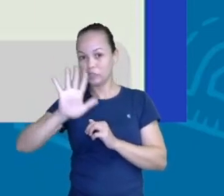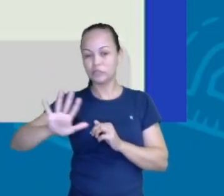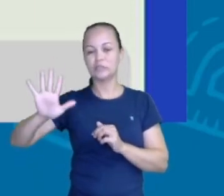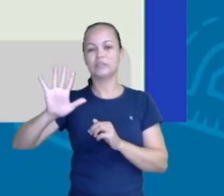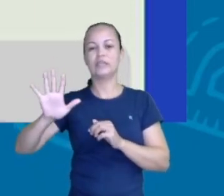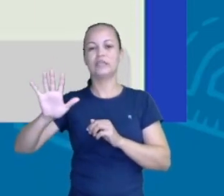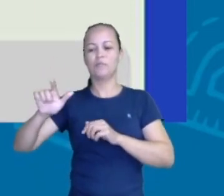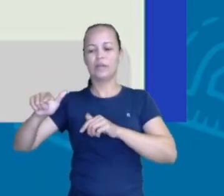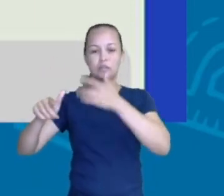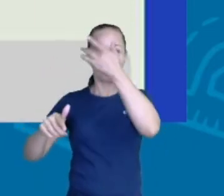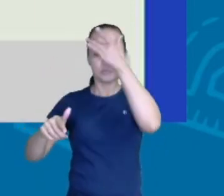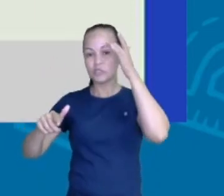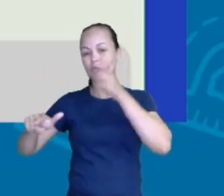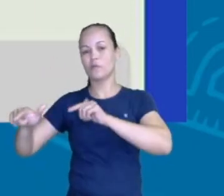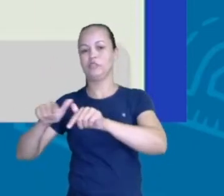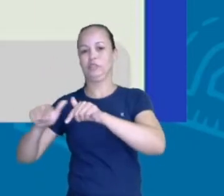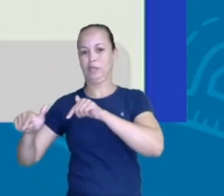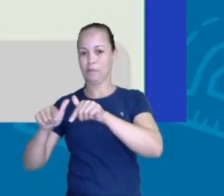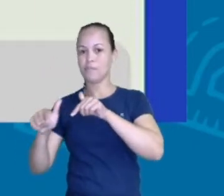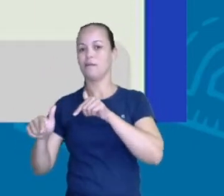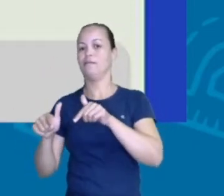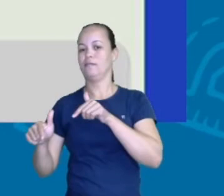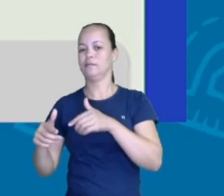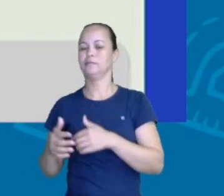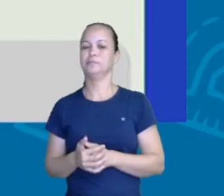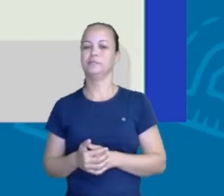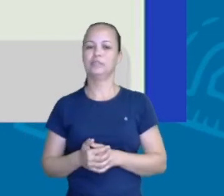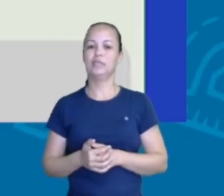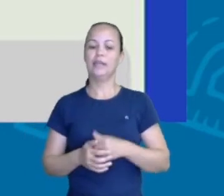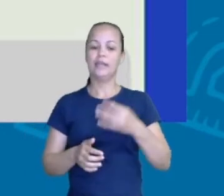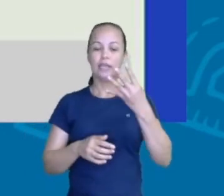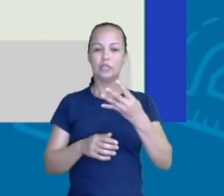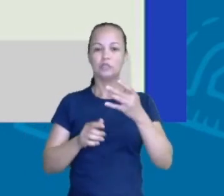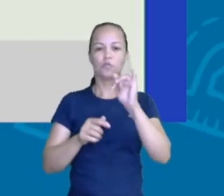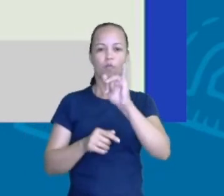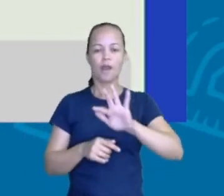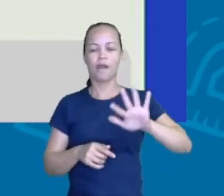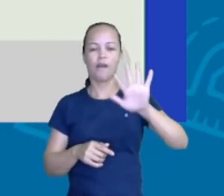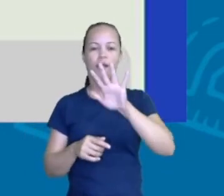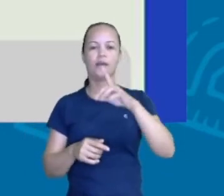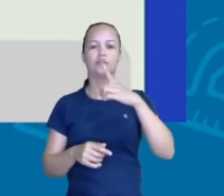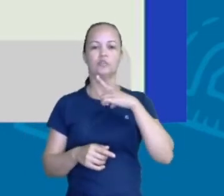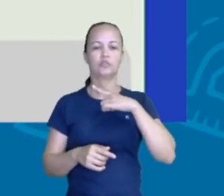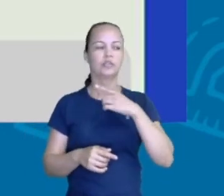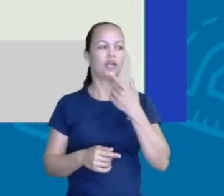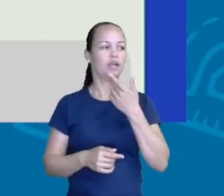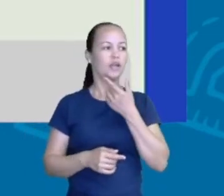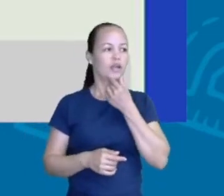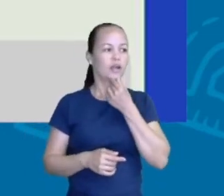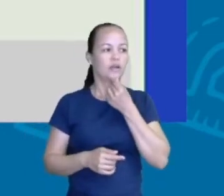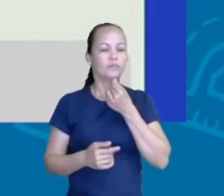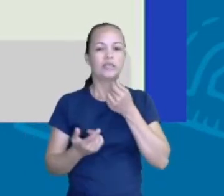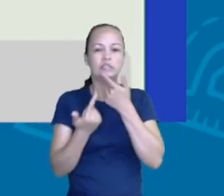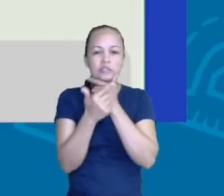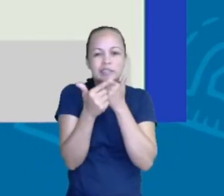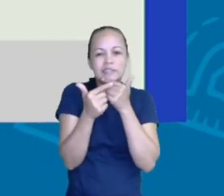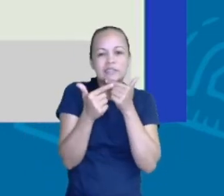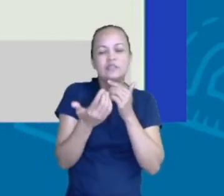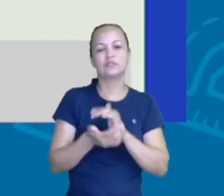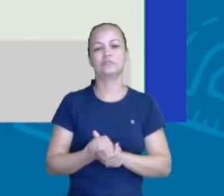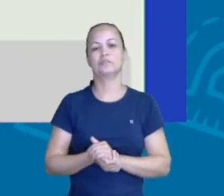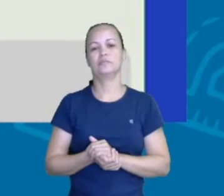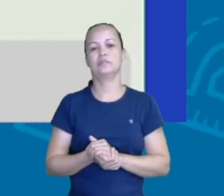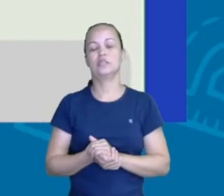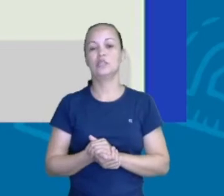tem um bebê sorrindo, feliz da vida. Eu quero saber qual é o número em que tem pessoas na fase